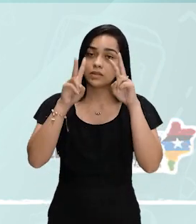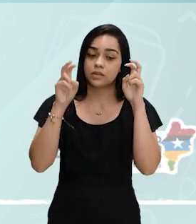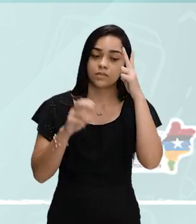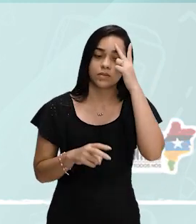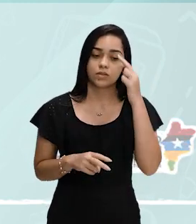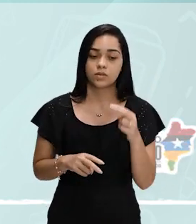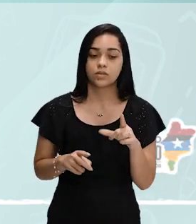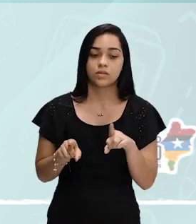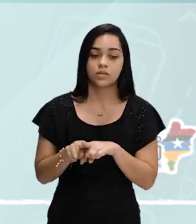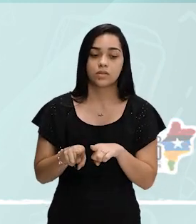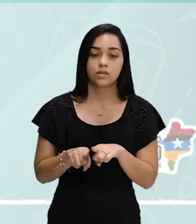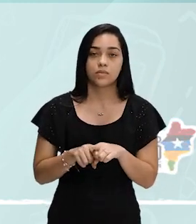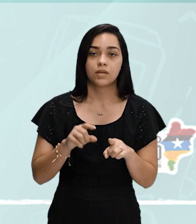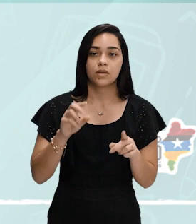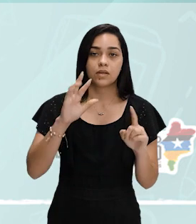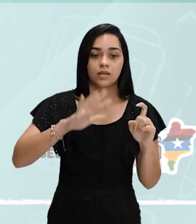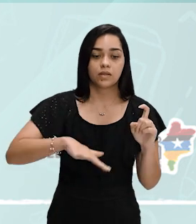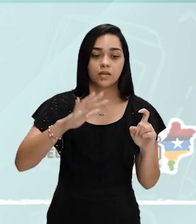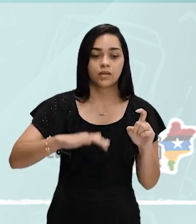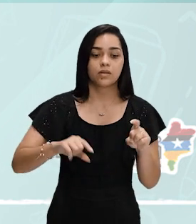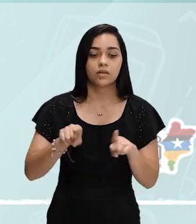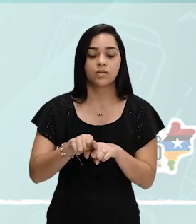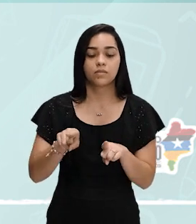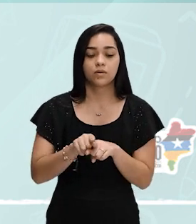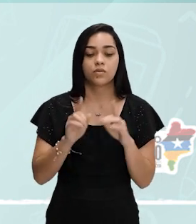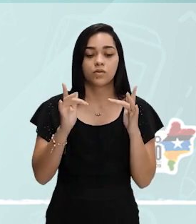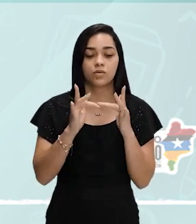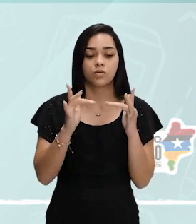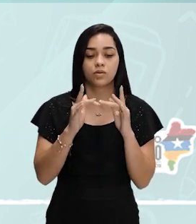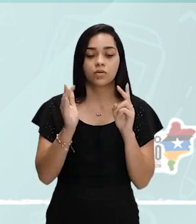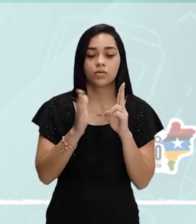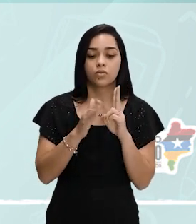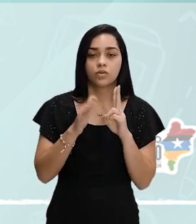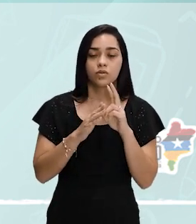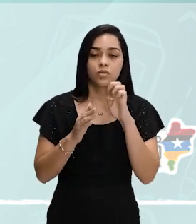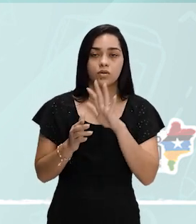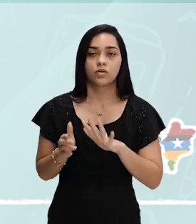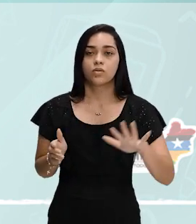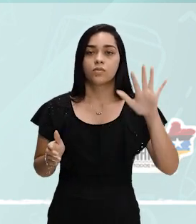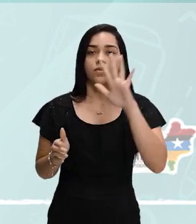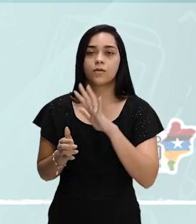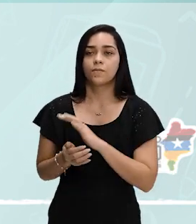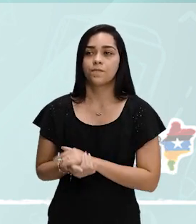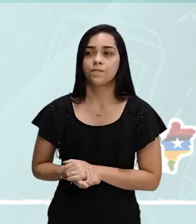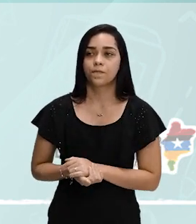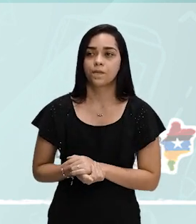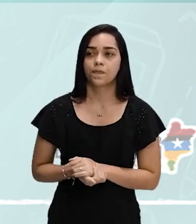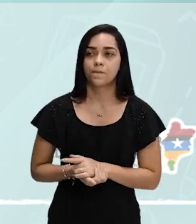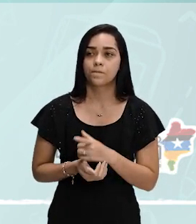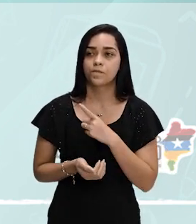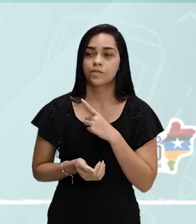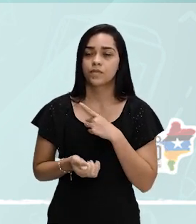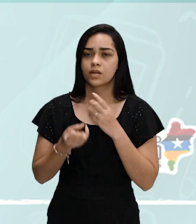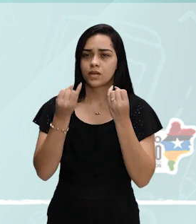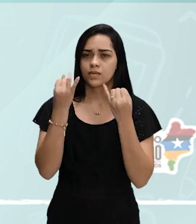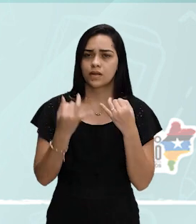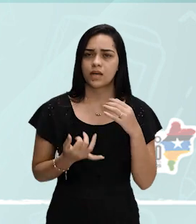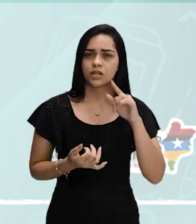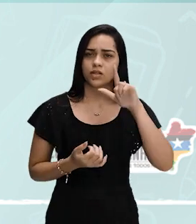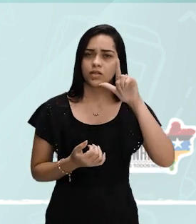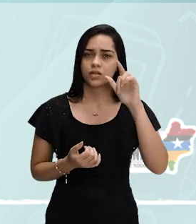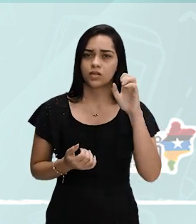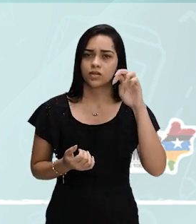de lendas e contato do índio com o europeu colonizador. Tá? Olha, gente, quando fala aqui de